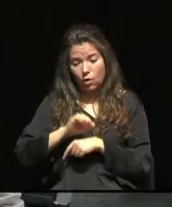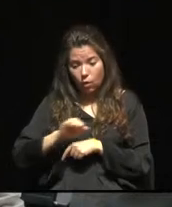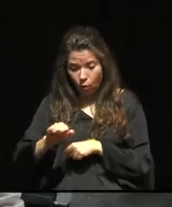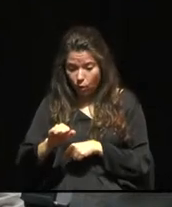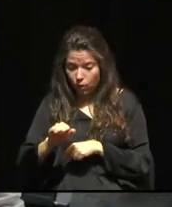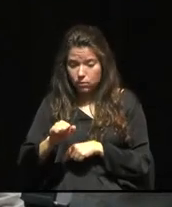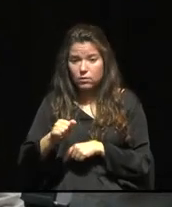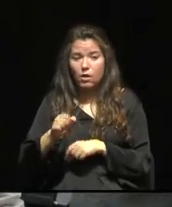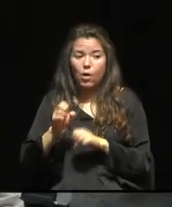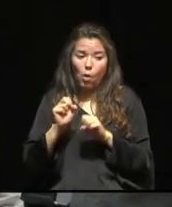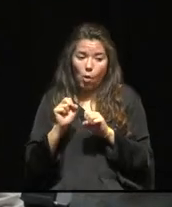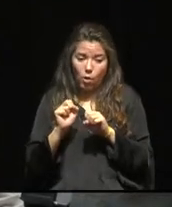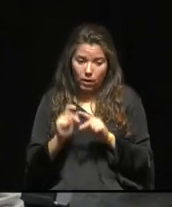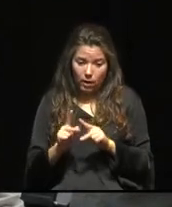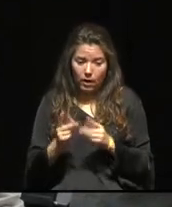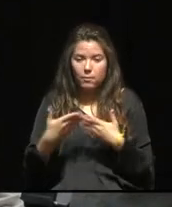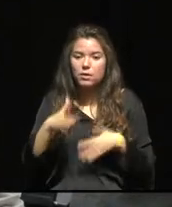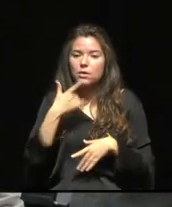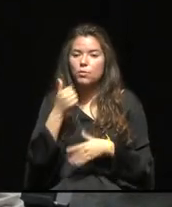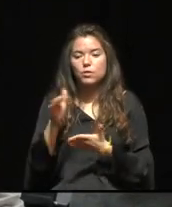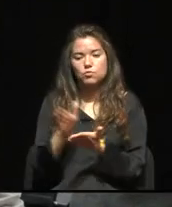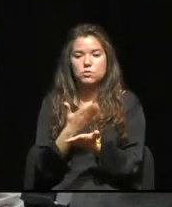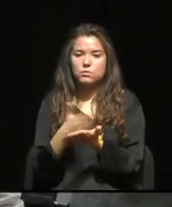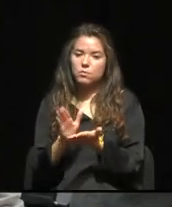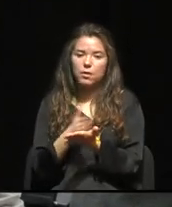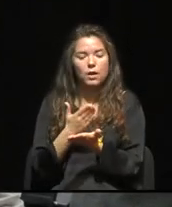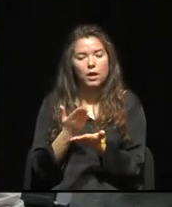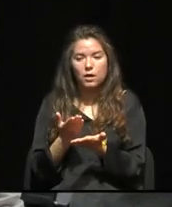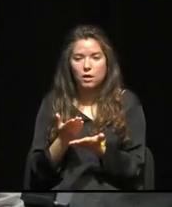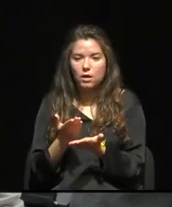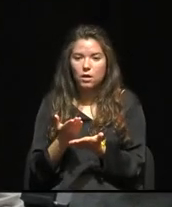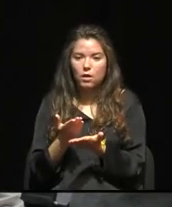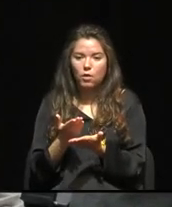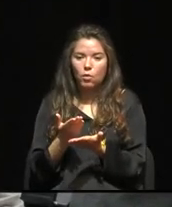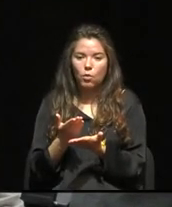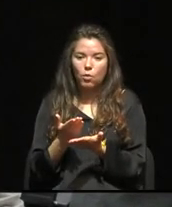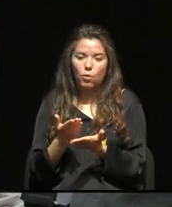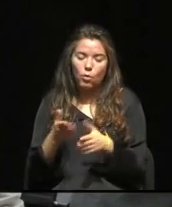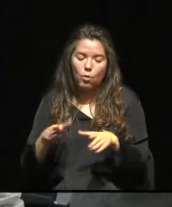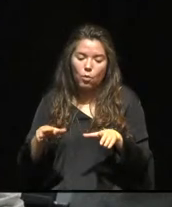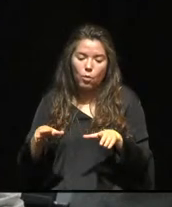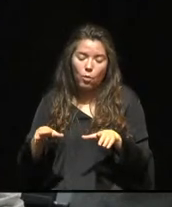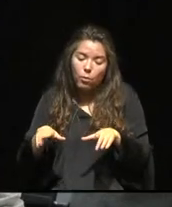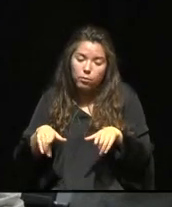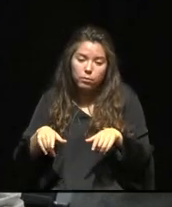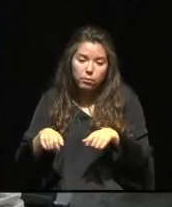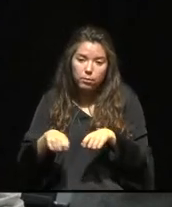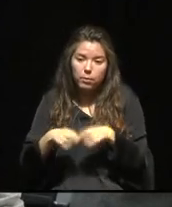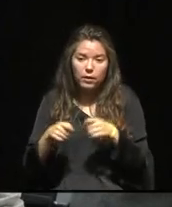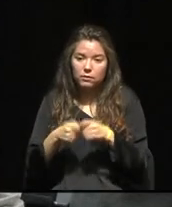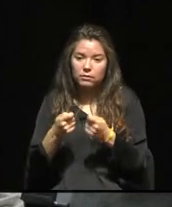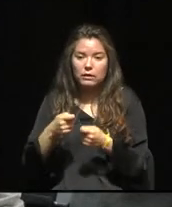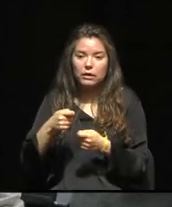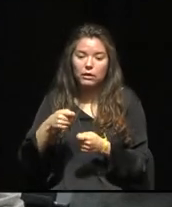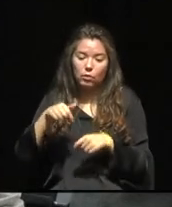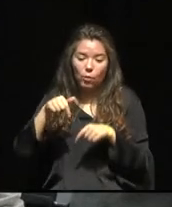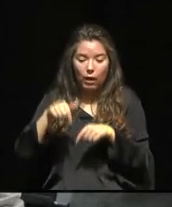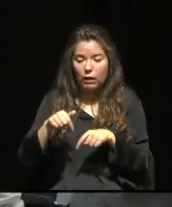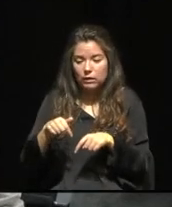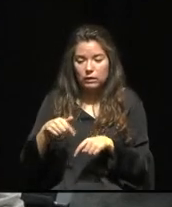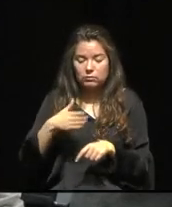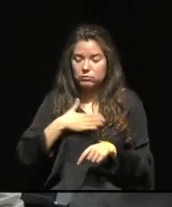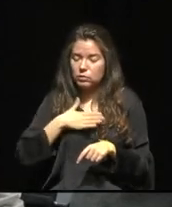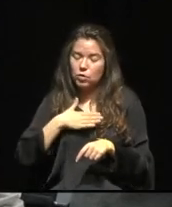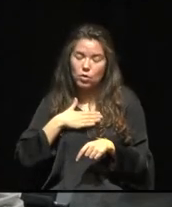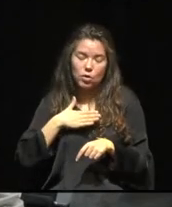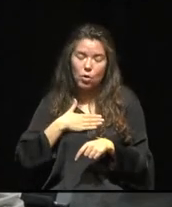voto pesar que votem mas não podemos é separar isto o partido da terra não aceita que se votem separado aliás se não estivessem dito